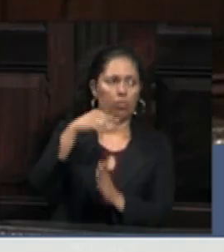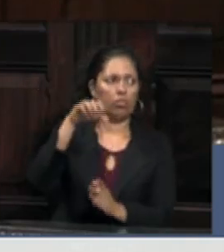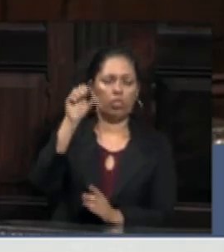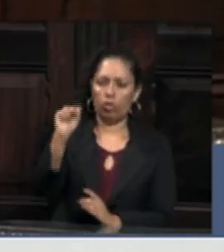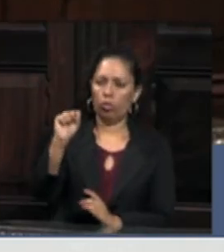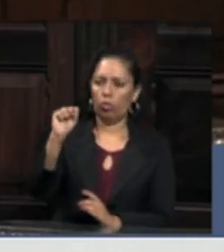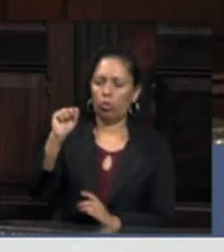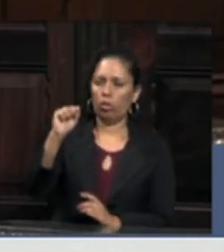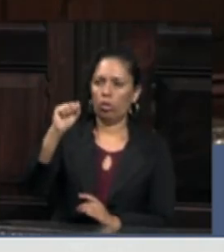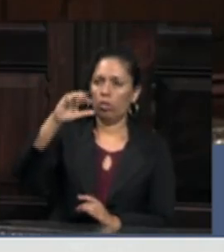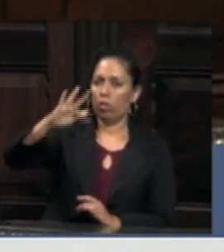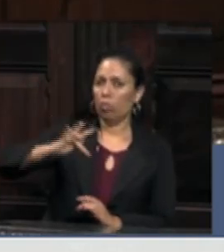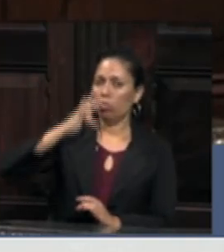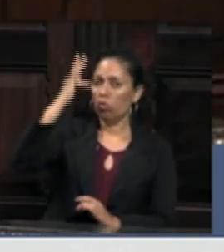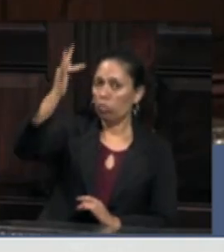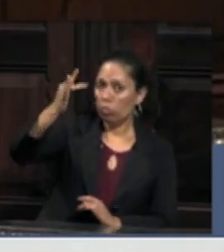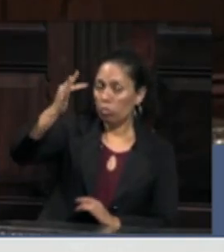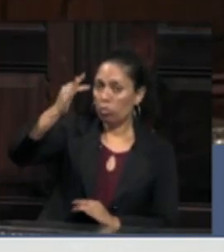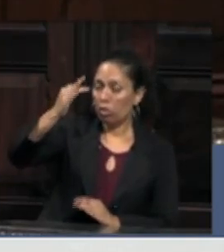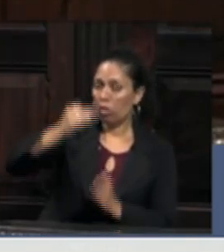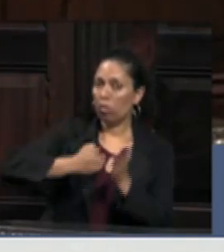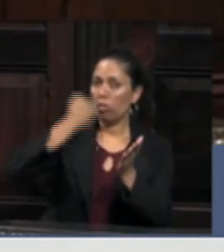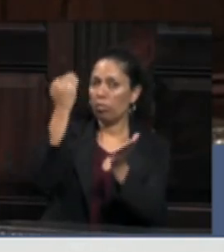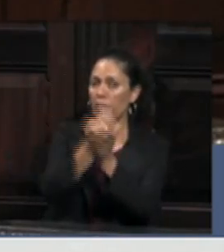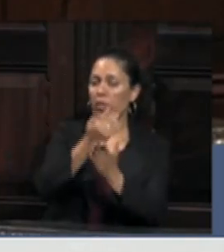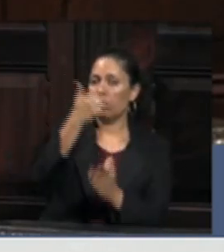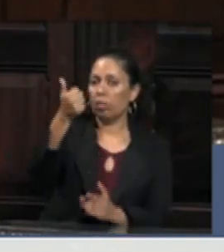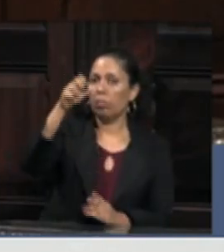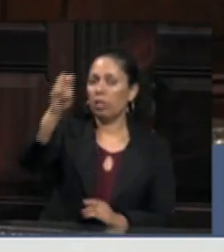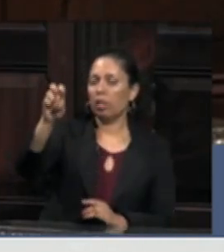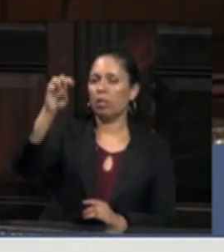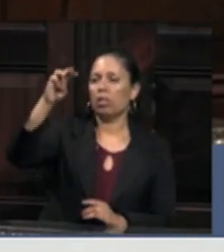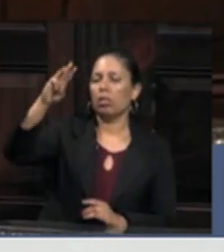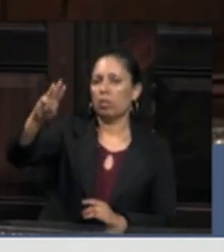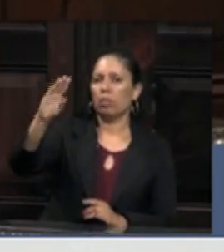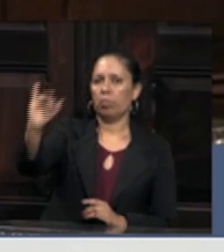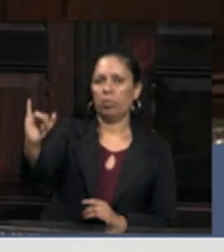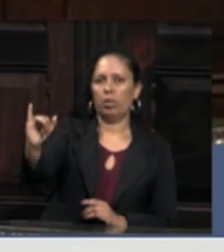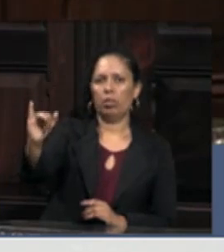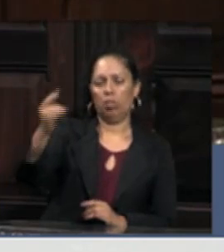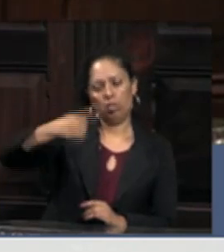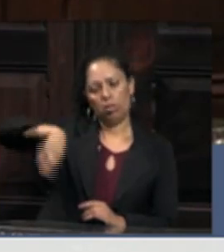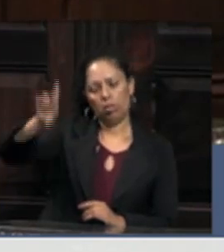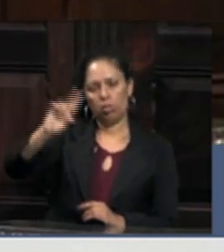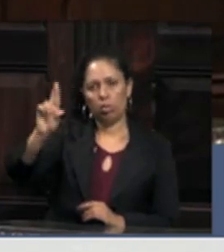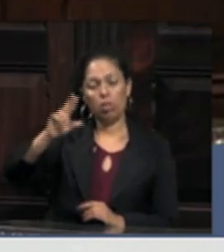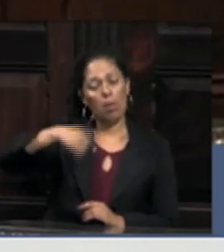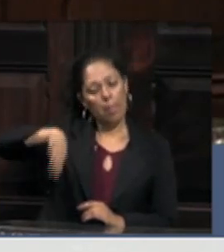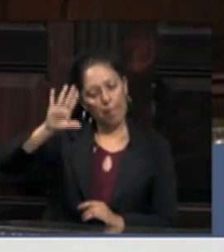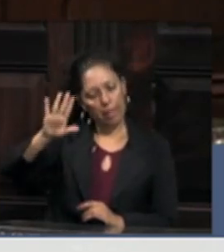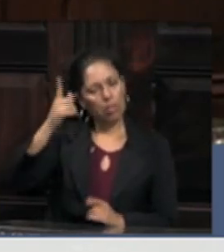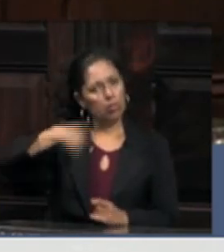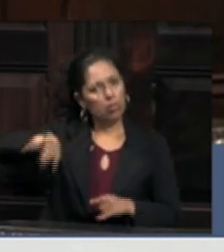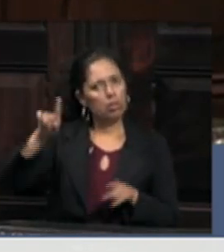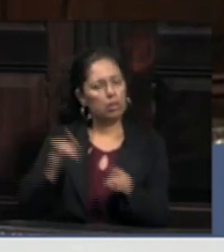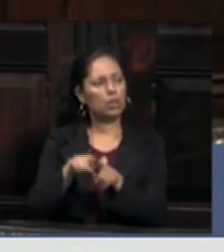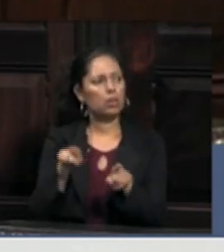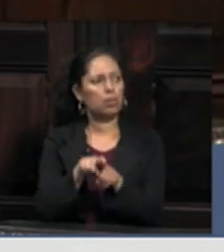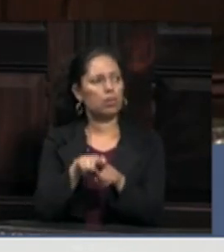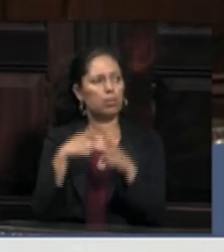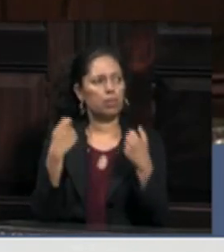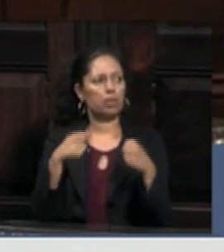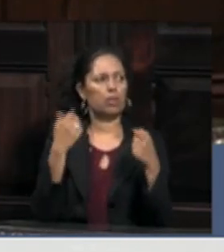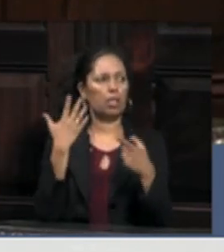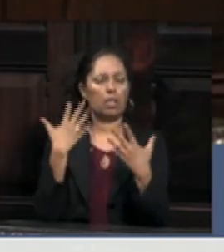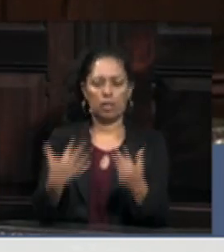para 15 bilhões. Mas a gente também tem que garantir os recursos para que seja implementado o plano